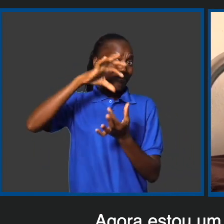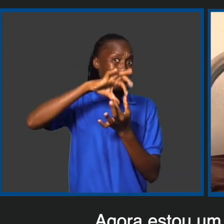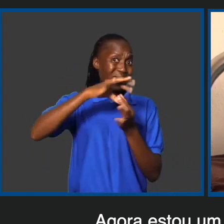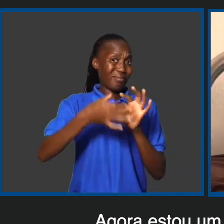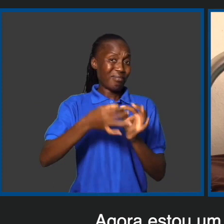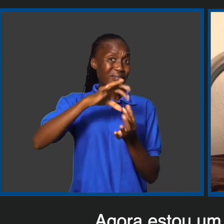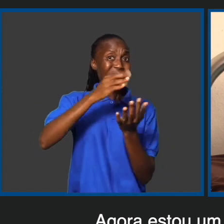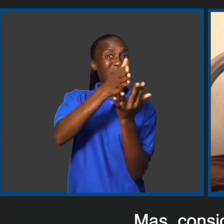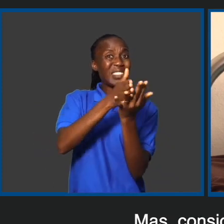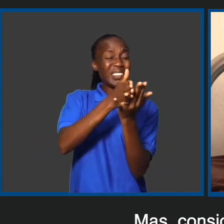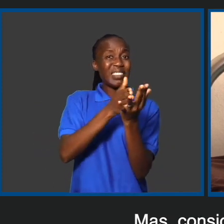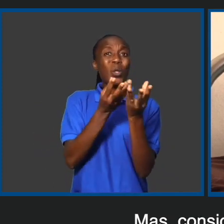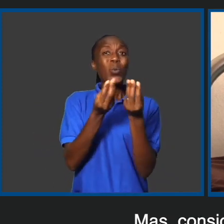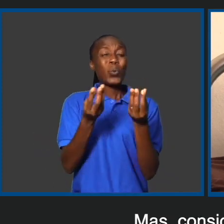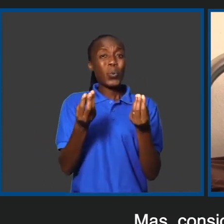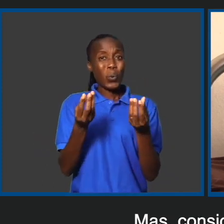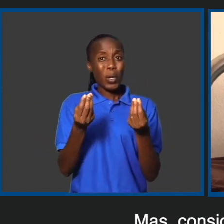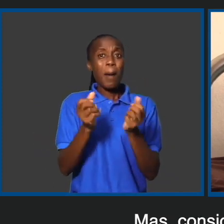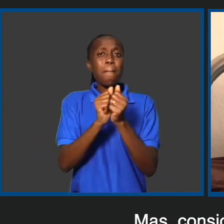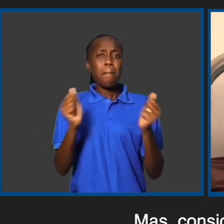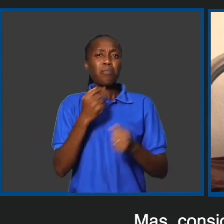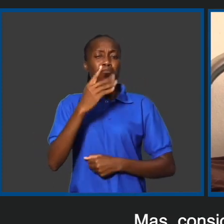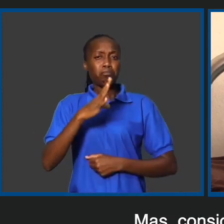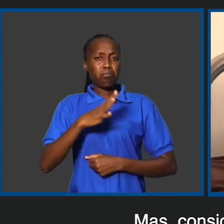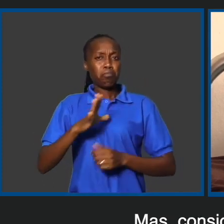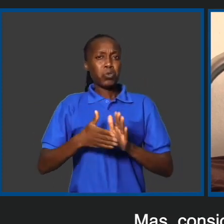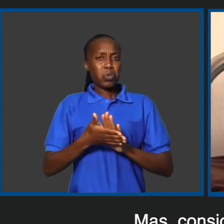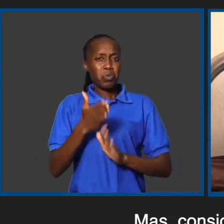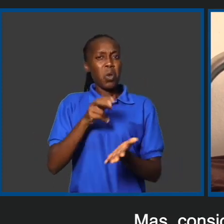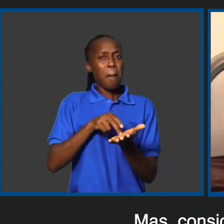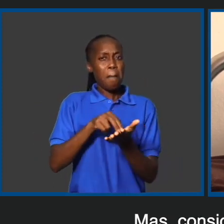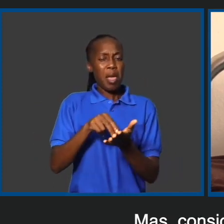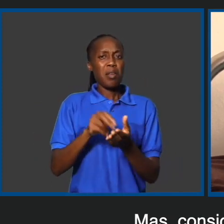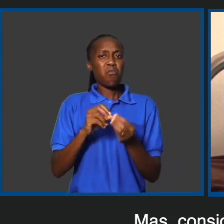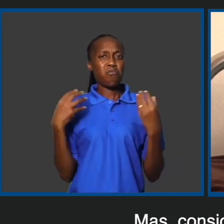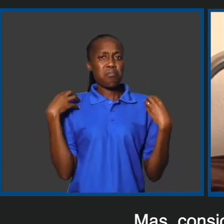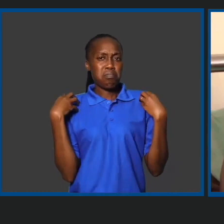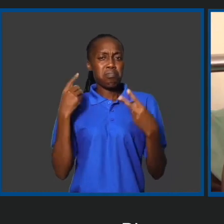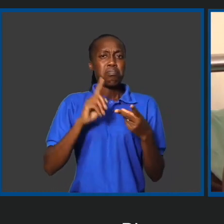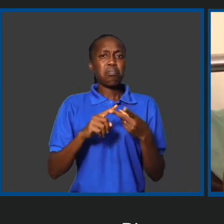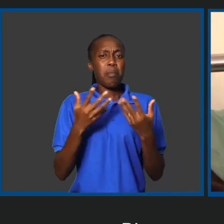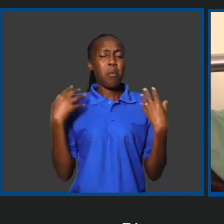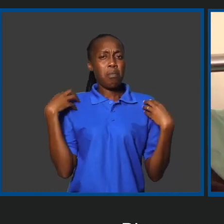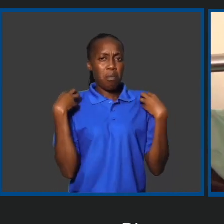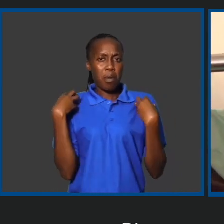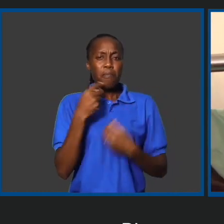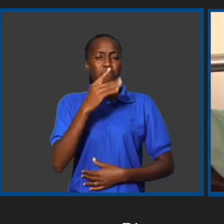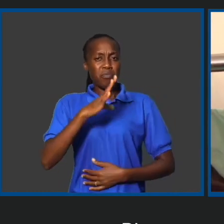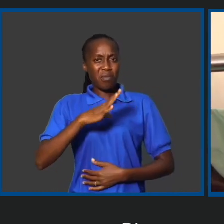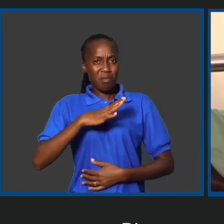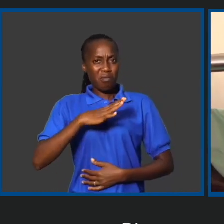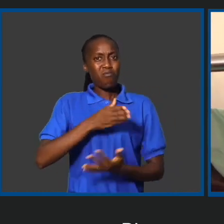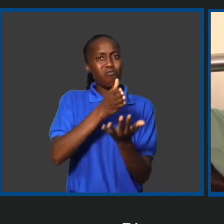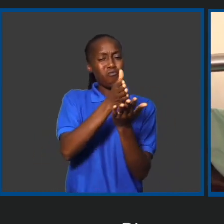ferida, né? Ferida assim. Mas consigo mexer hoje as pernas, antes não consegui assim mesmo. Sendo que a